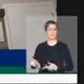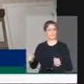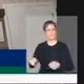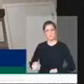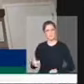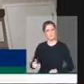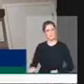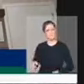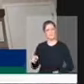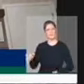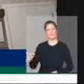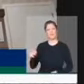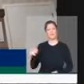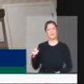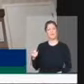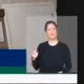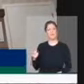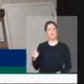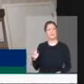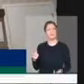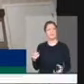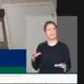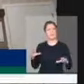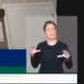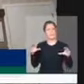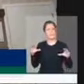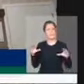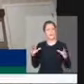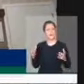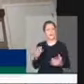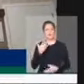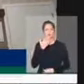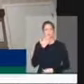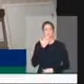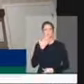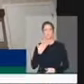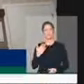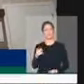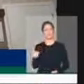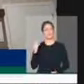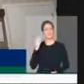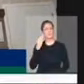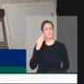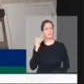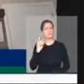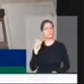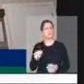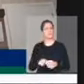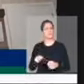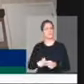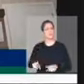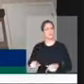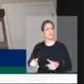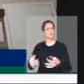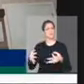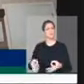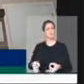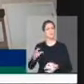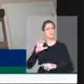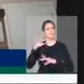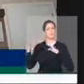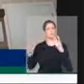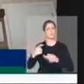foi negligente foi augusto porque não conseguiu dirigir a economia brasileira e tomar medidas que